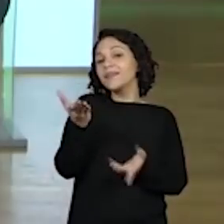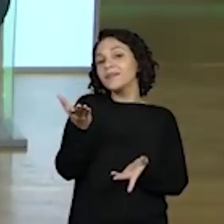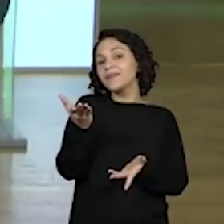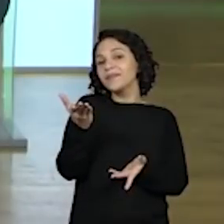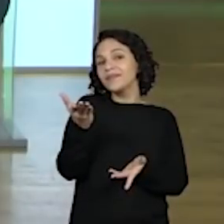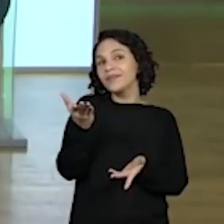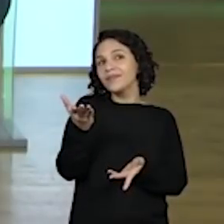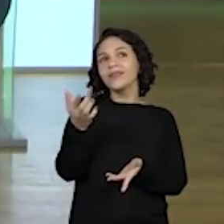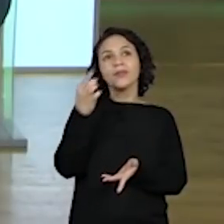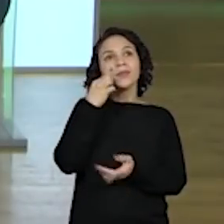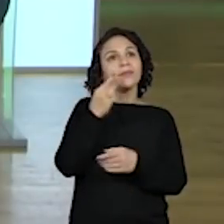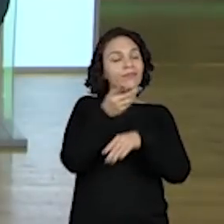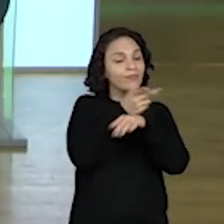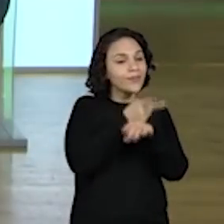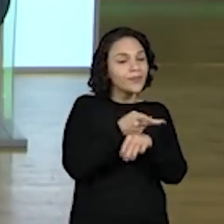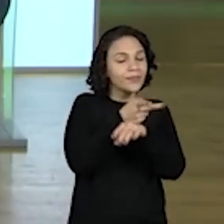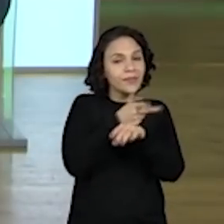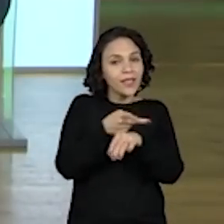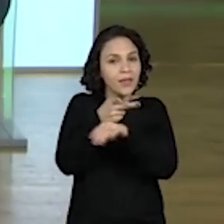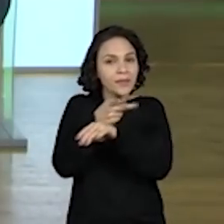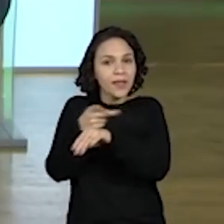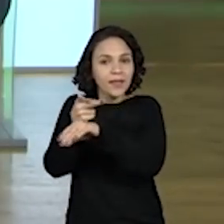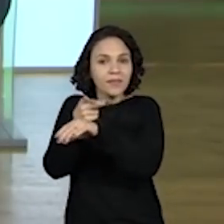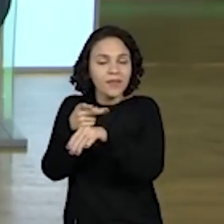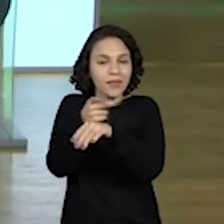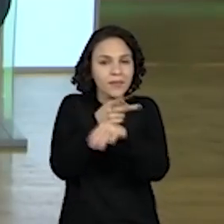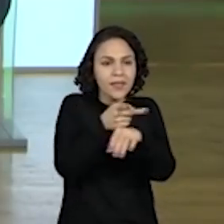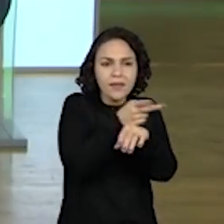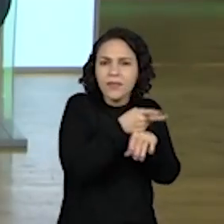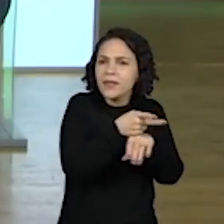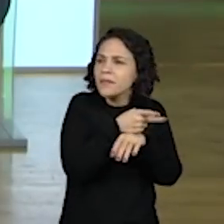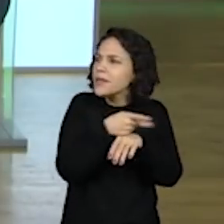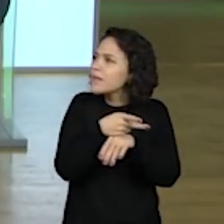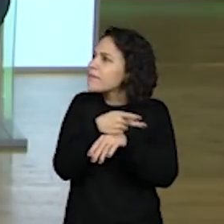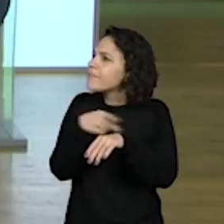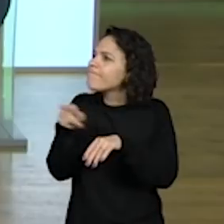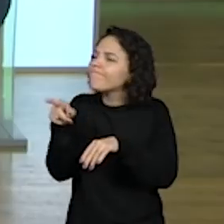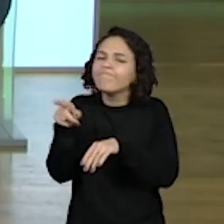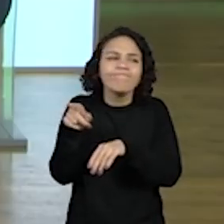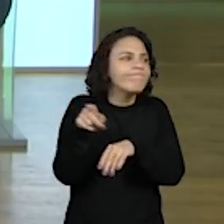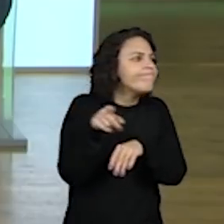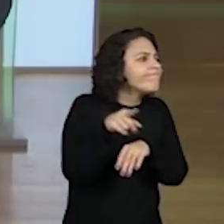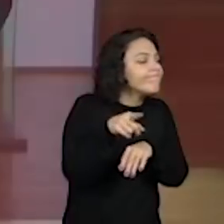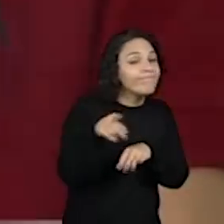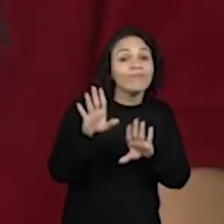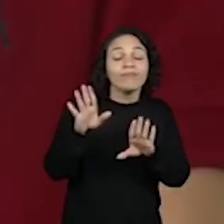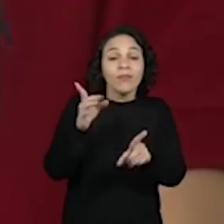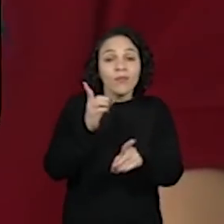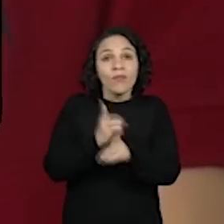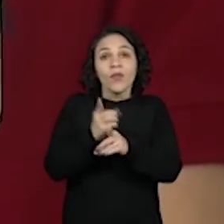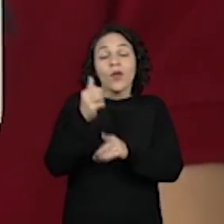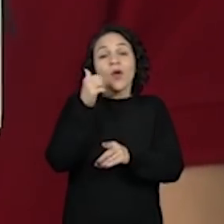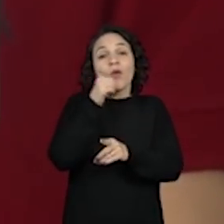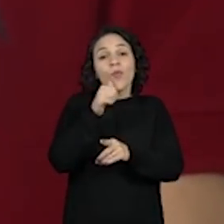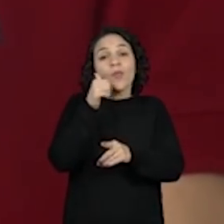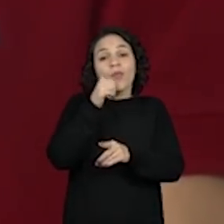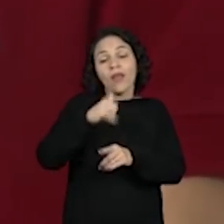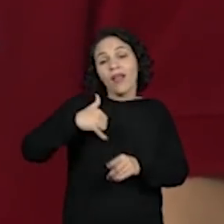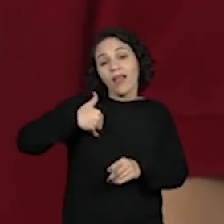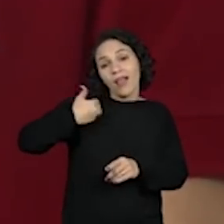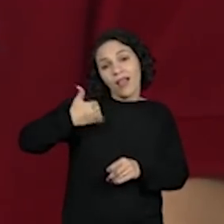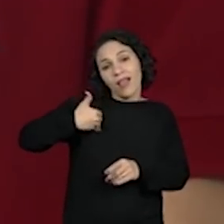iniciou uma busca, uma procura. E então? Uma senhora no rio.